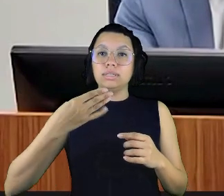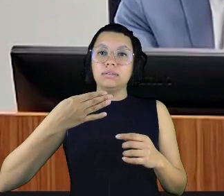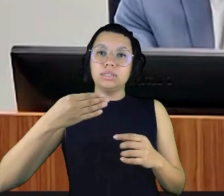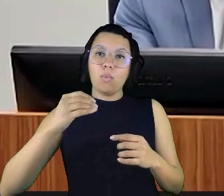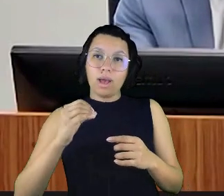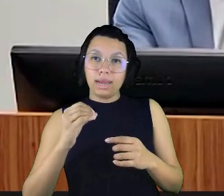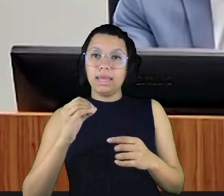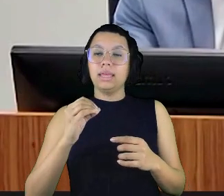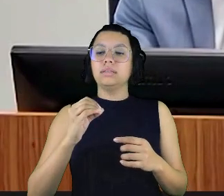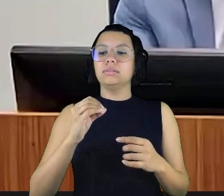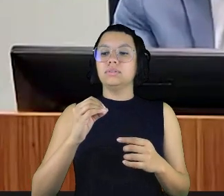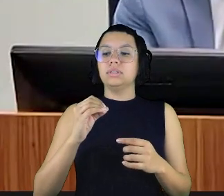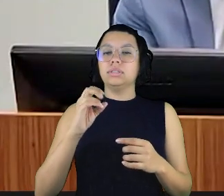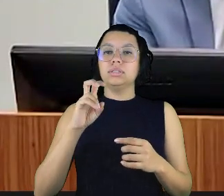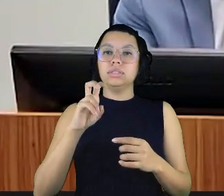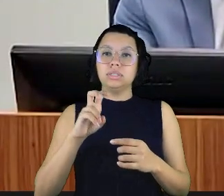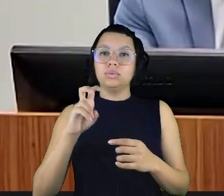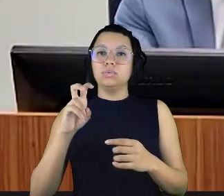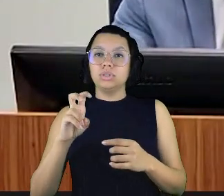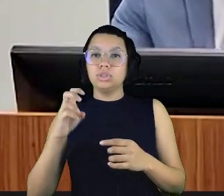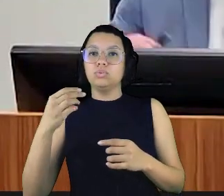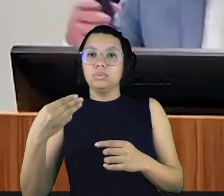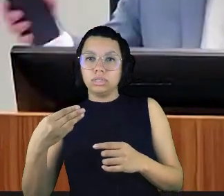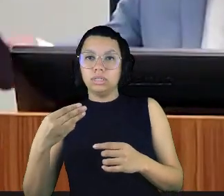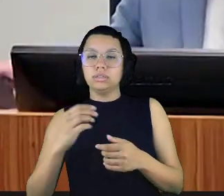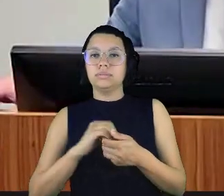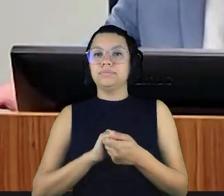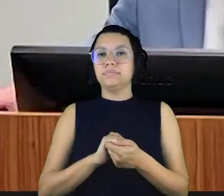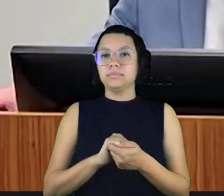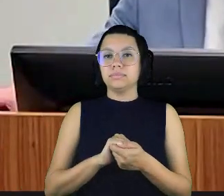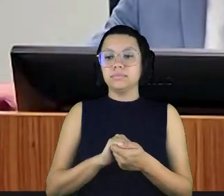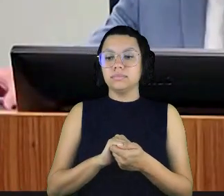1.340.553, que dá parâmetros bem objetivos